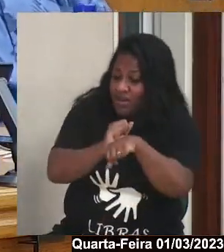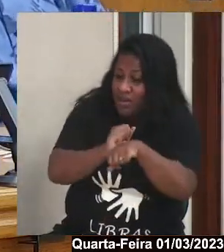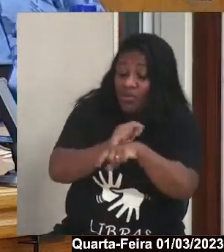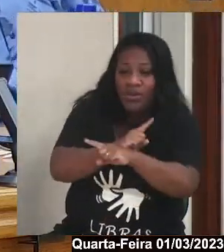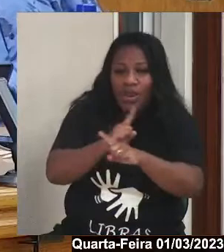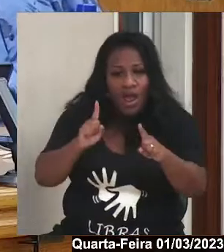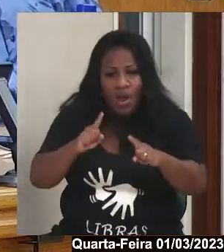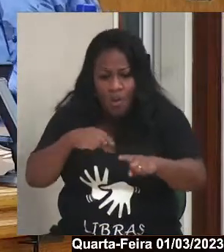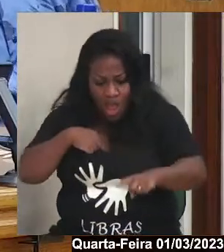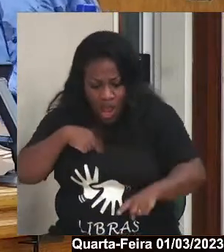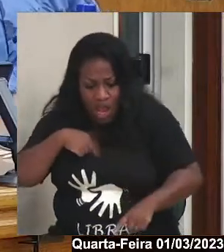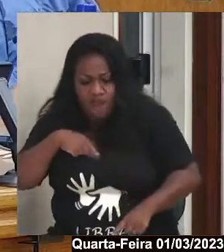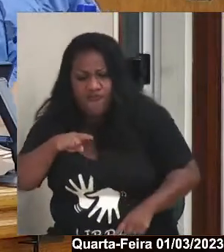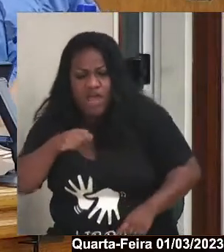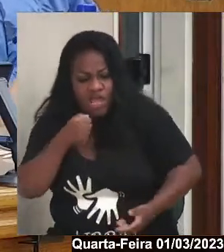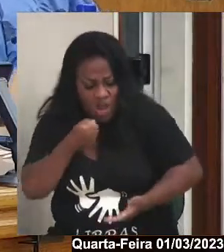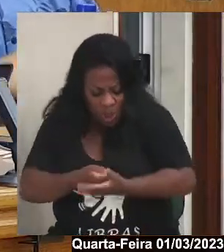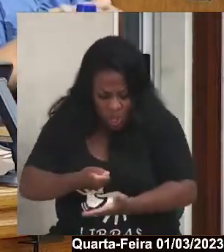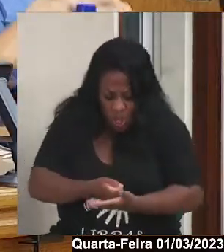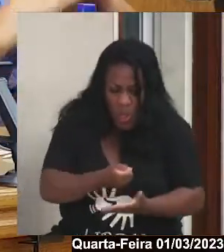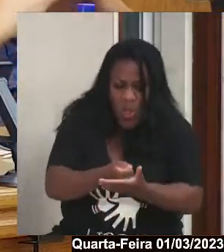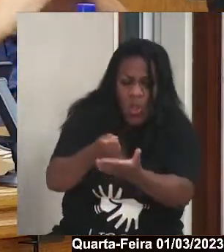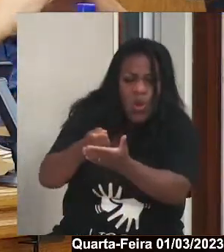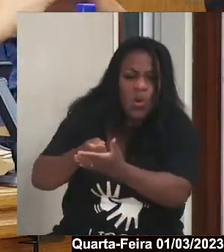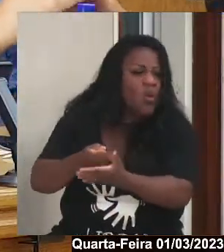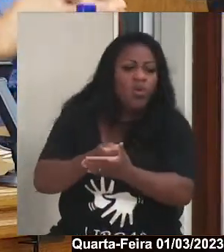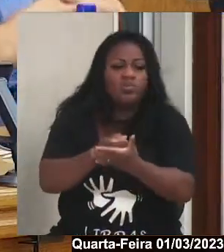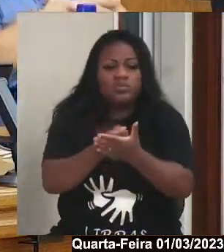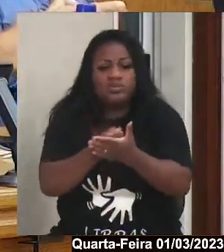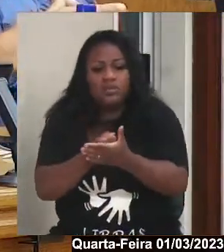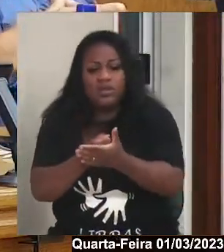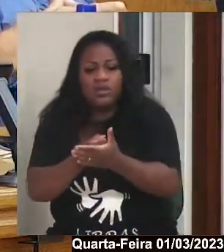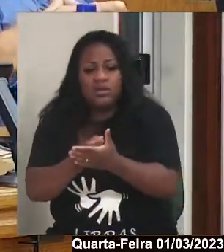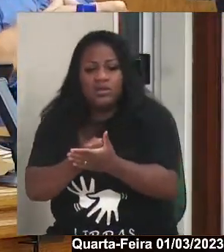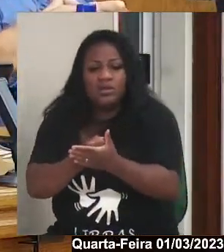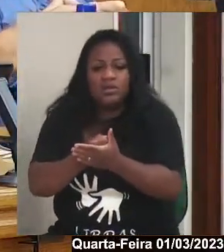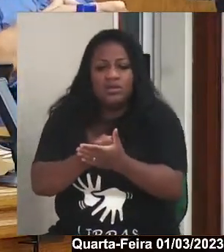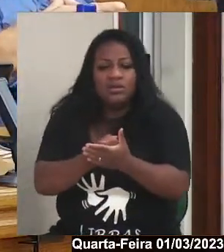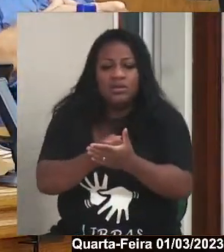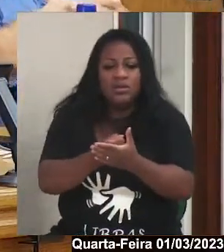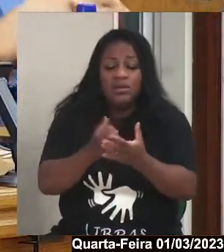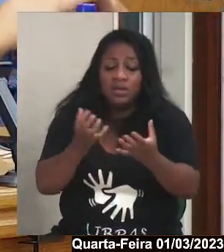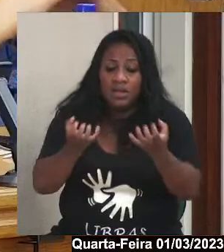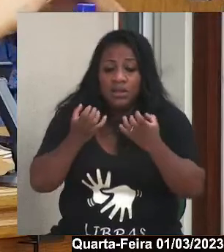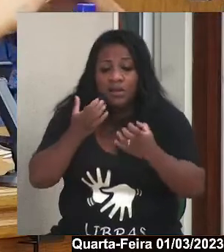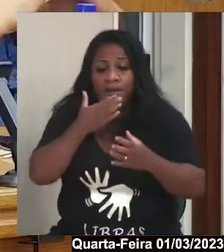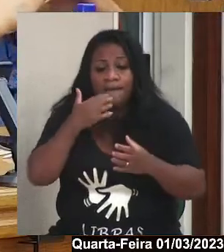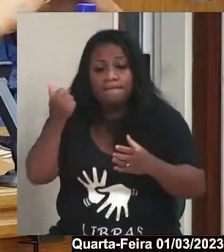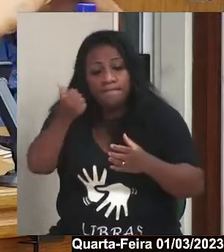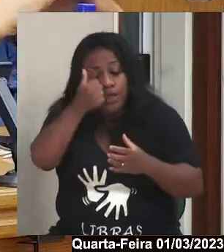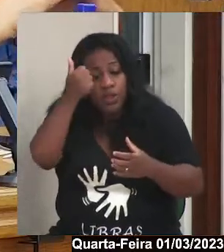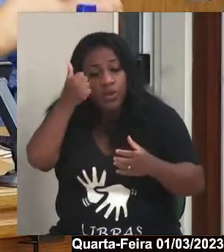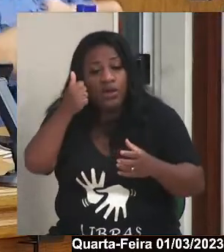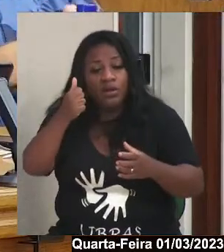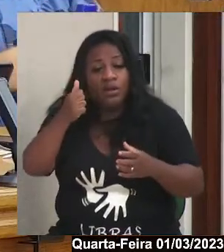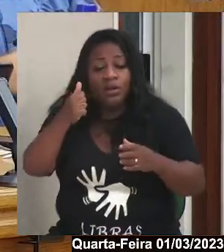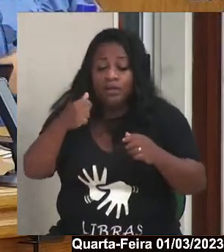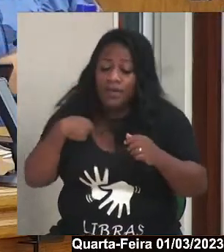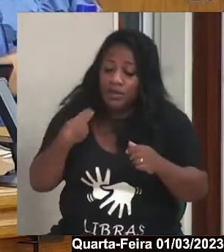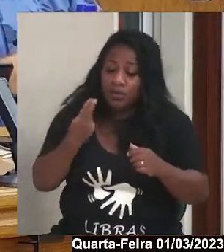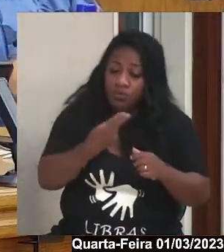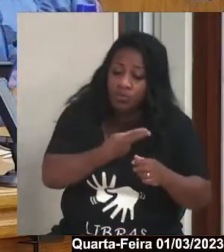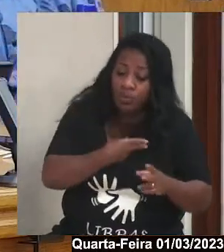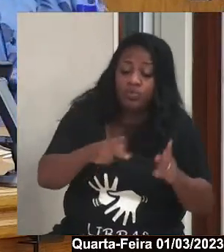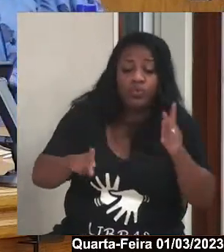ele vai para cima, e eu tenho certeza que é onde o senhor vai buscando resultados melhores, os